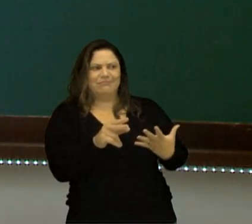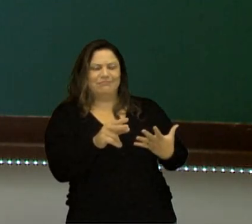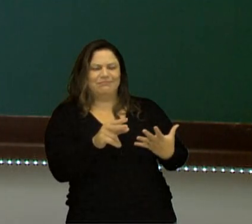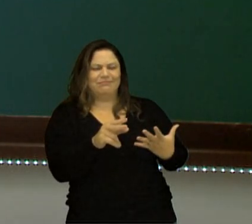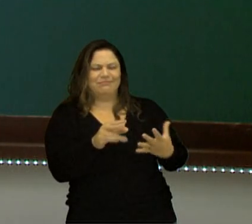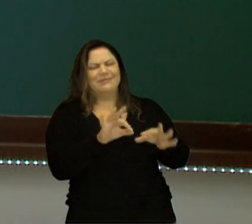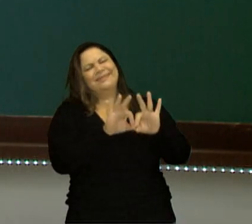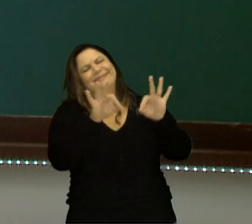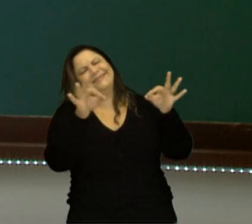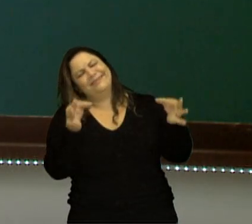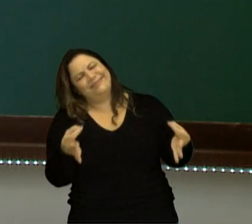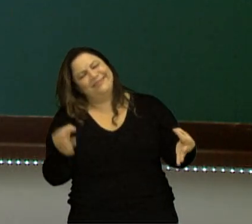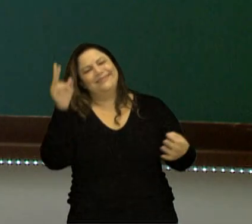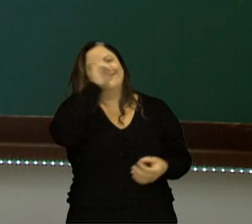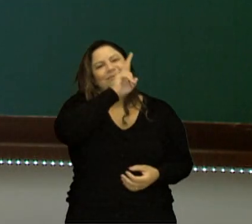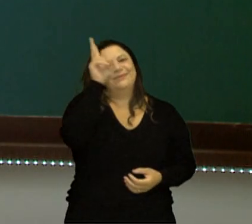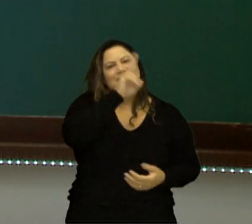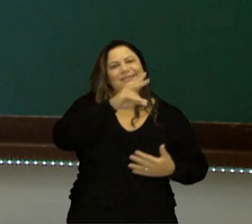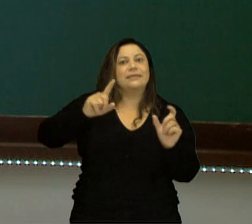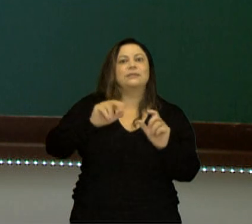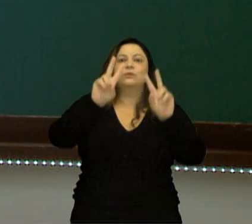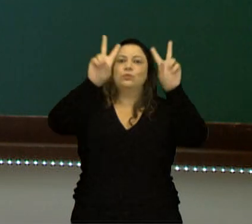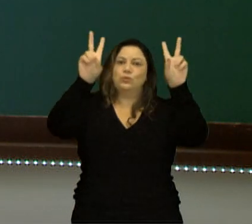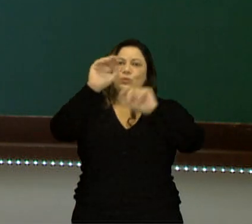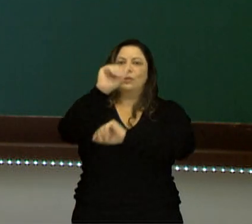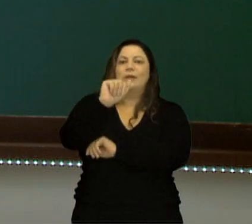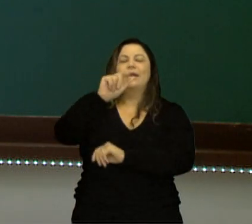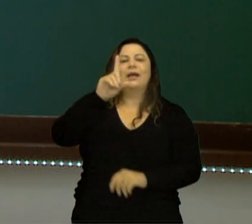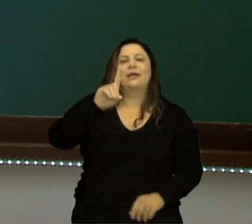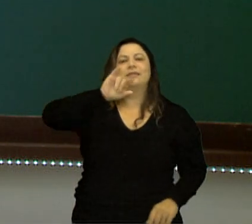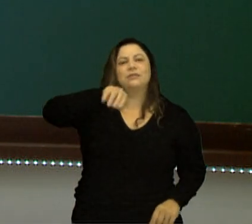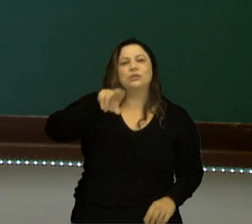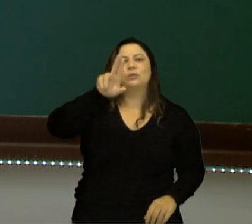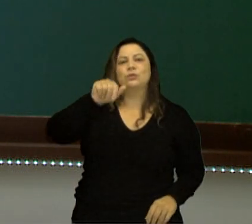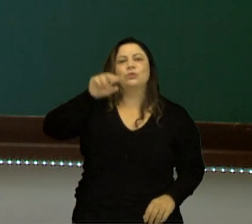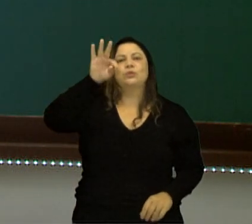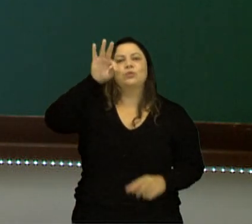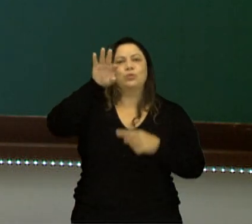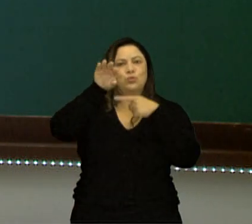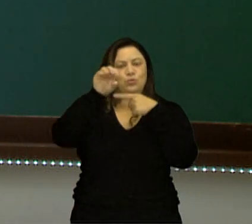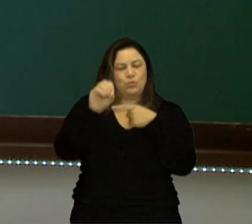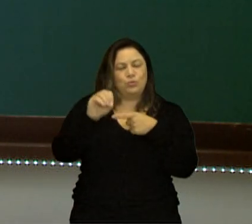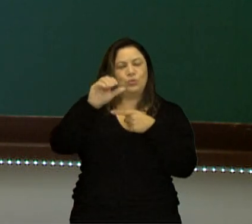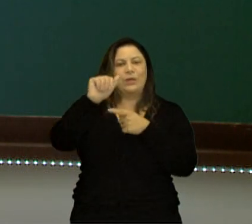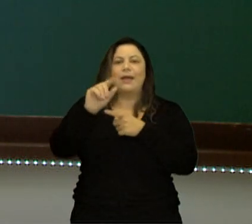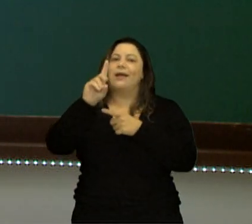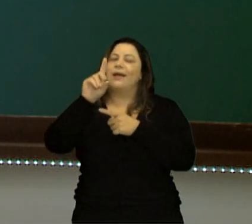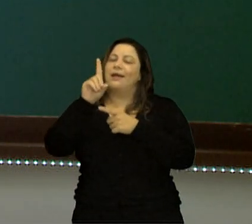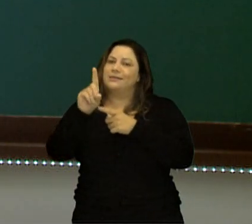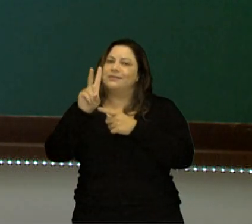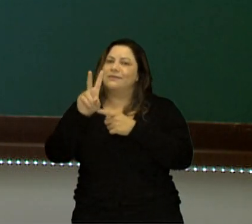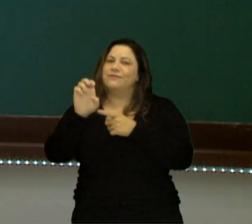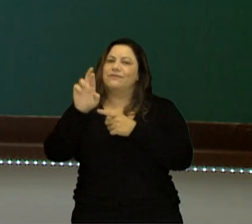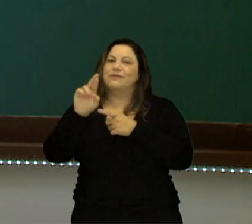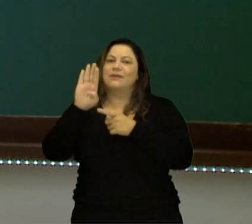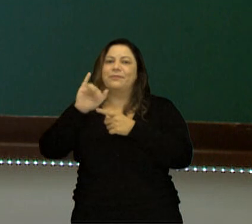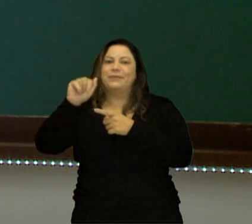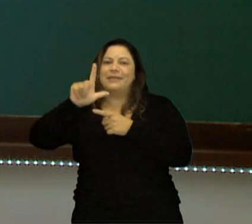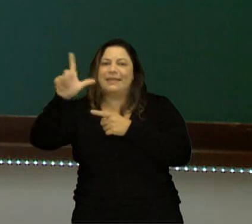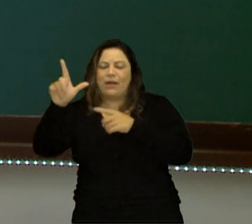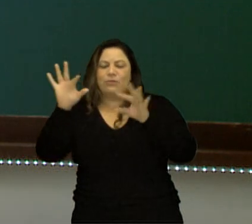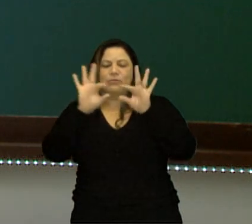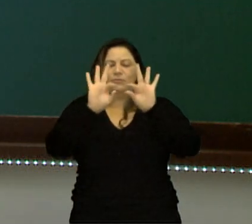chegou em frente ao portão, deu um longo abraço no rapaz, dizendo: "Que saudades, meu filho!"